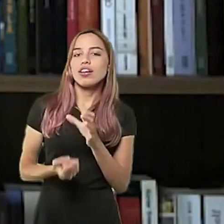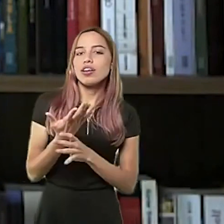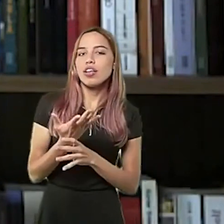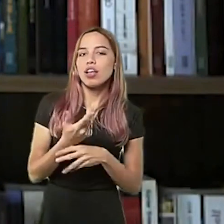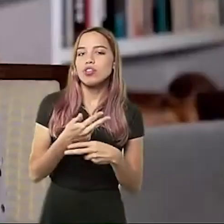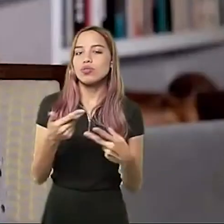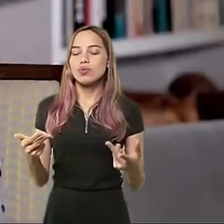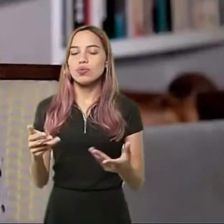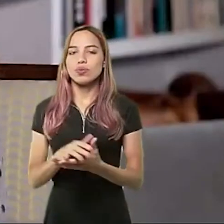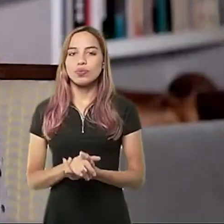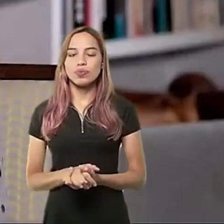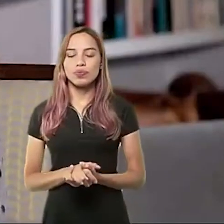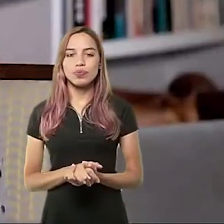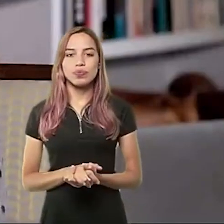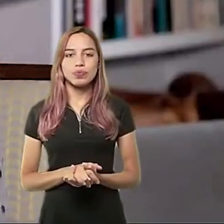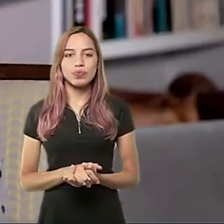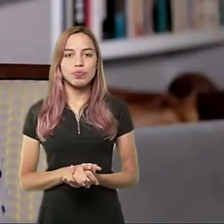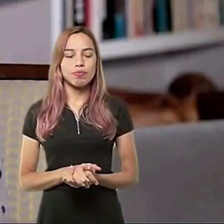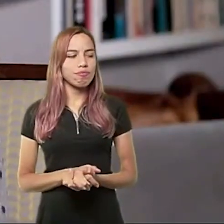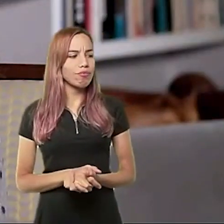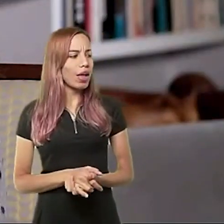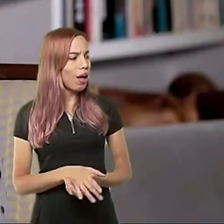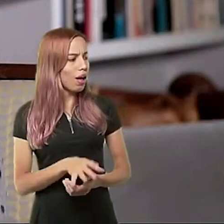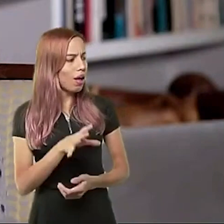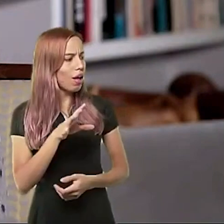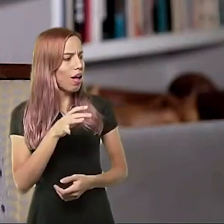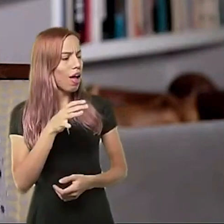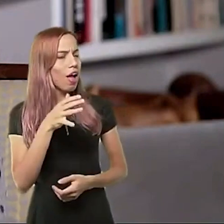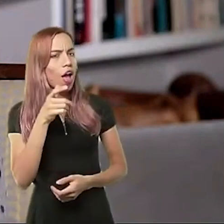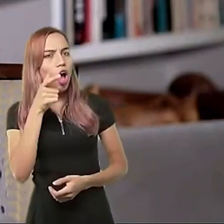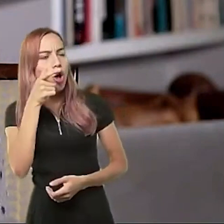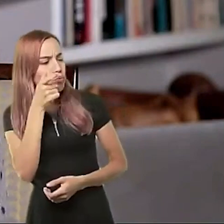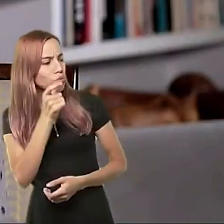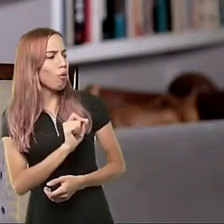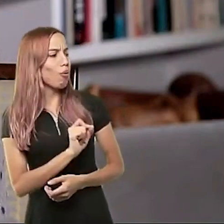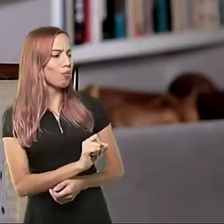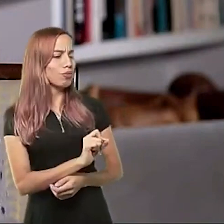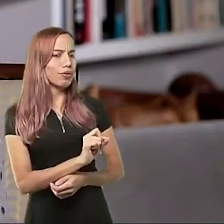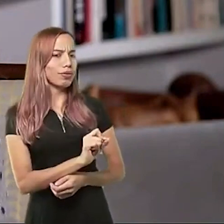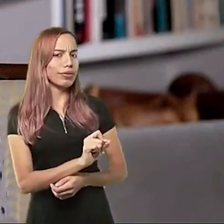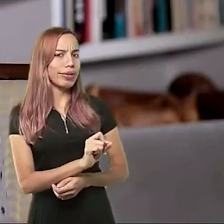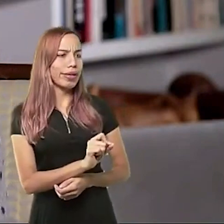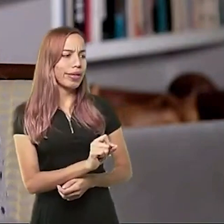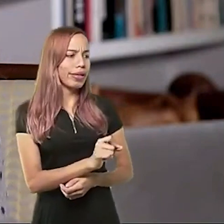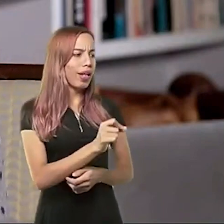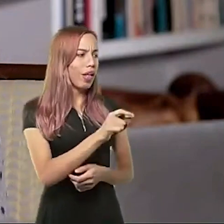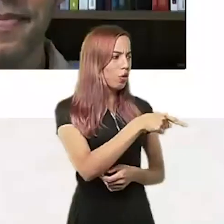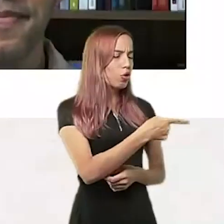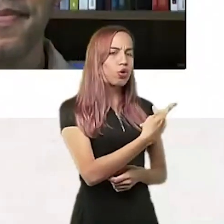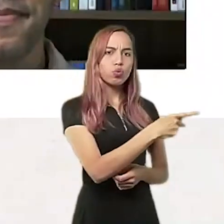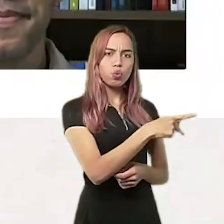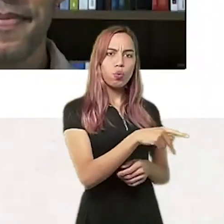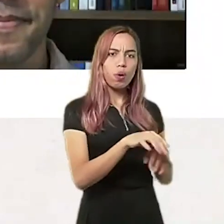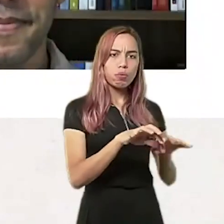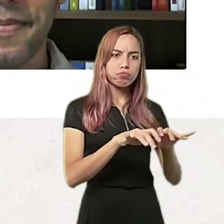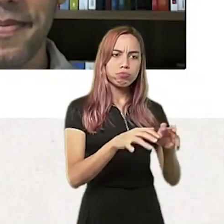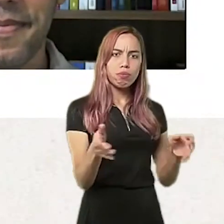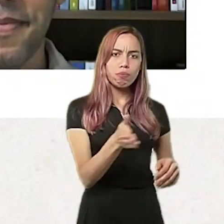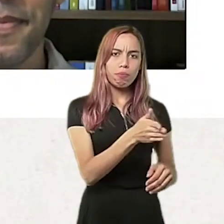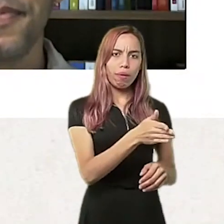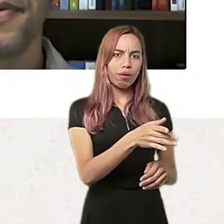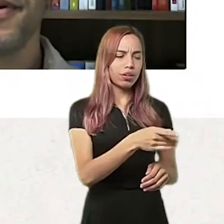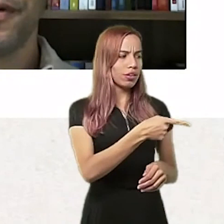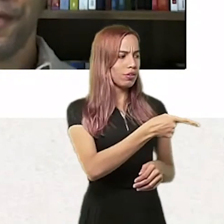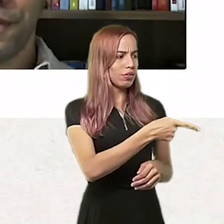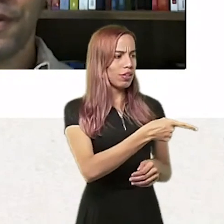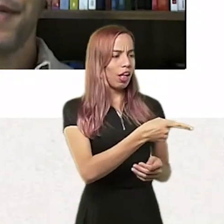Sim. E curiosamente, foi nessa máquina de escrever aí na adolescência que